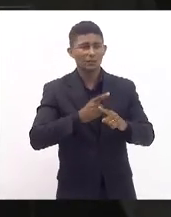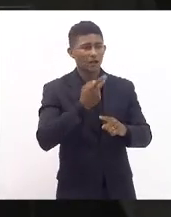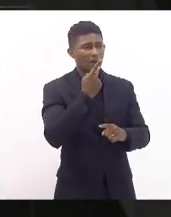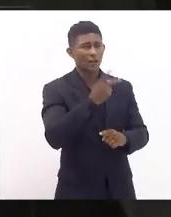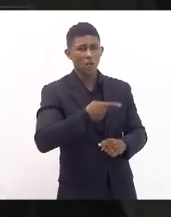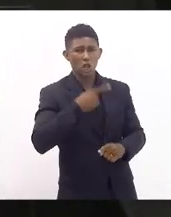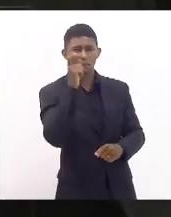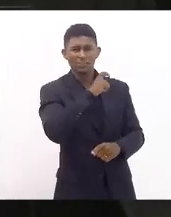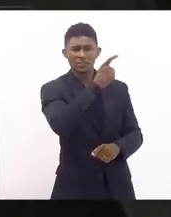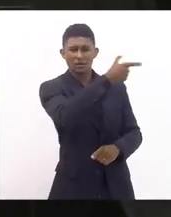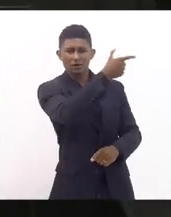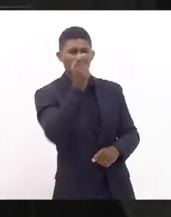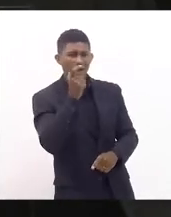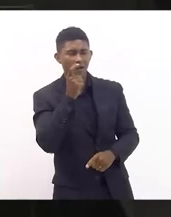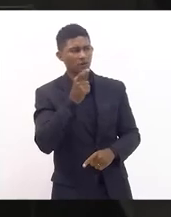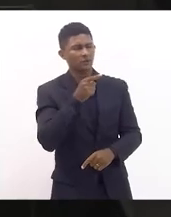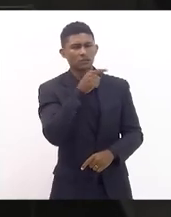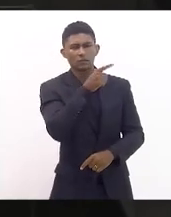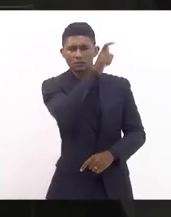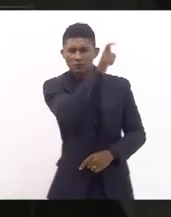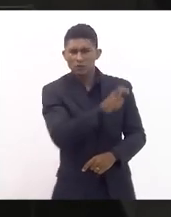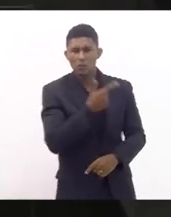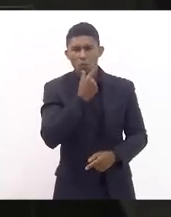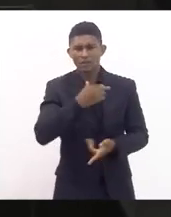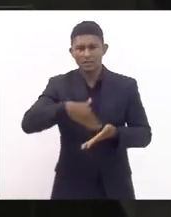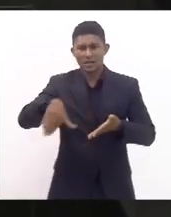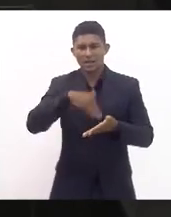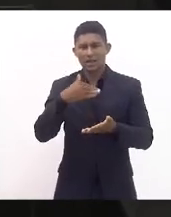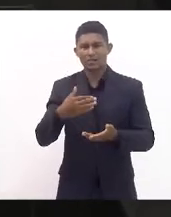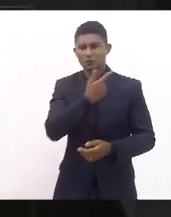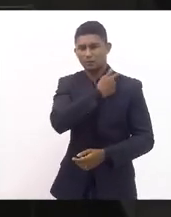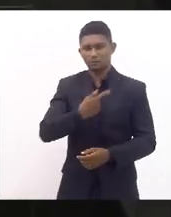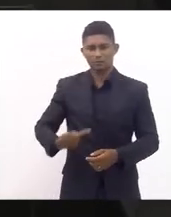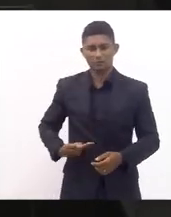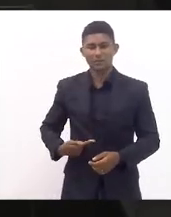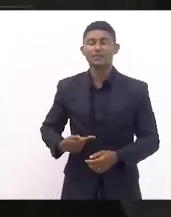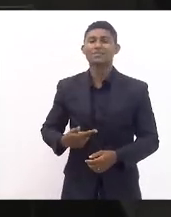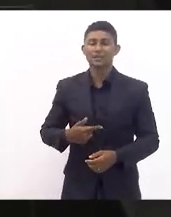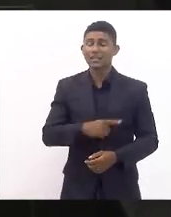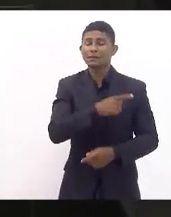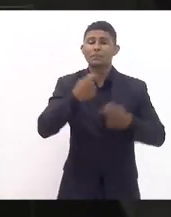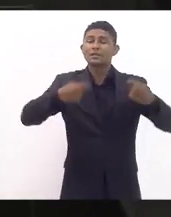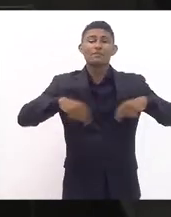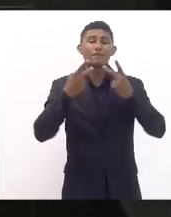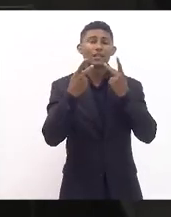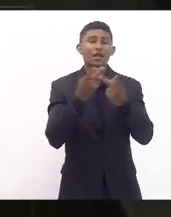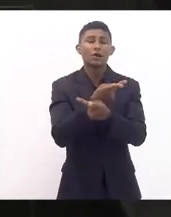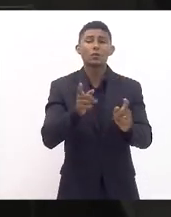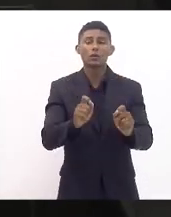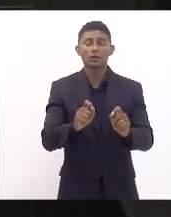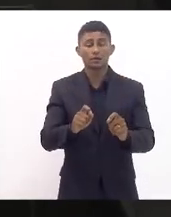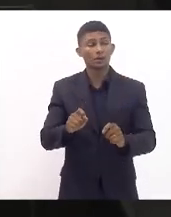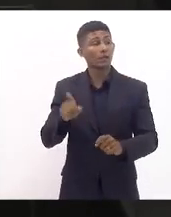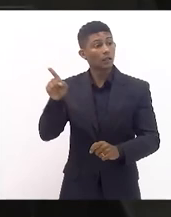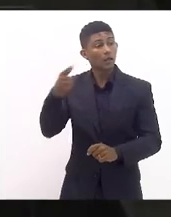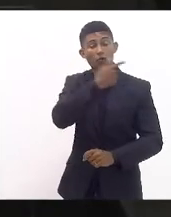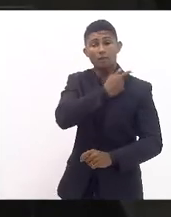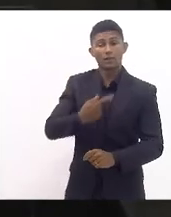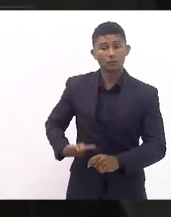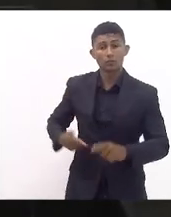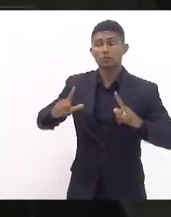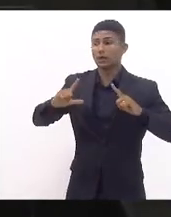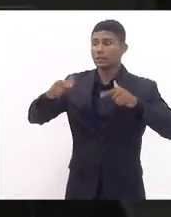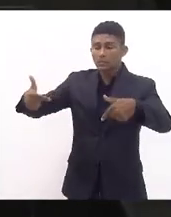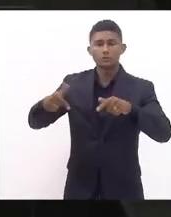tempo esse secretário de governo porque ele deveria estar lá dizendo o que o governador tem feito, como é